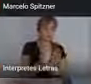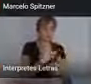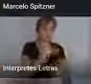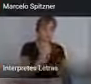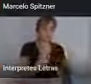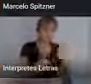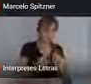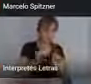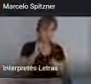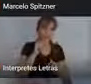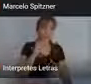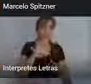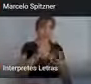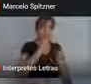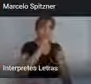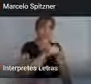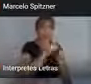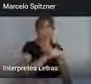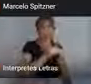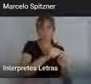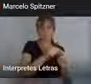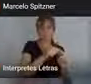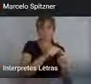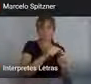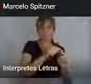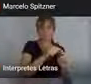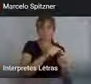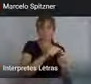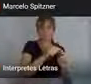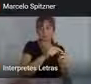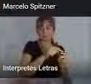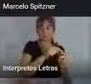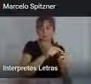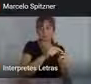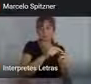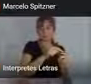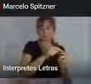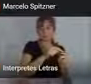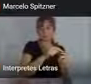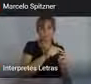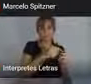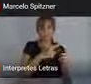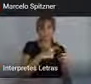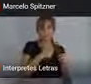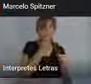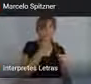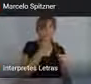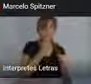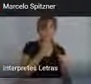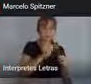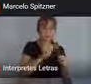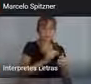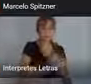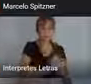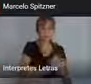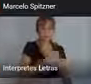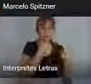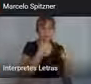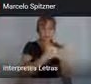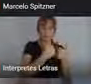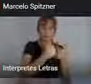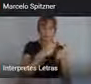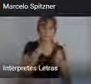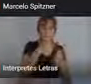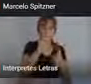mais afastada do centro urbano, a comunidade de Porto Castelo, e uma mais próxima, que inclusive fica ali na PA, né?